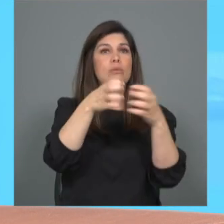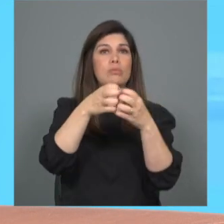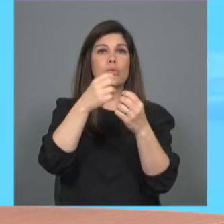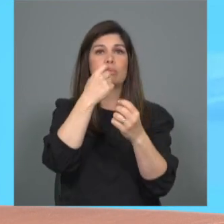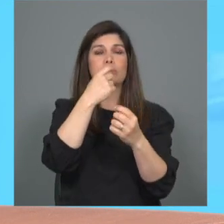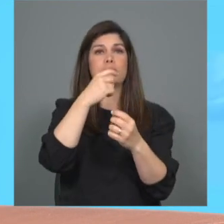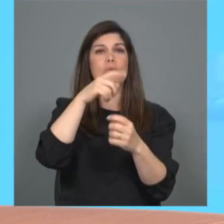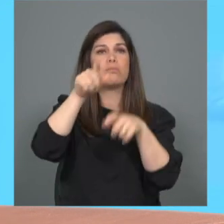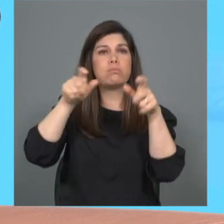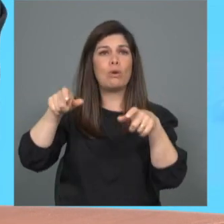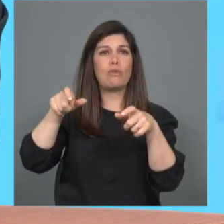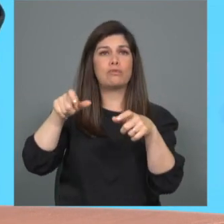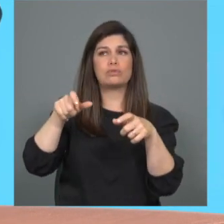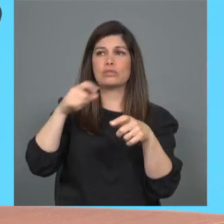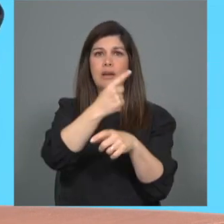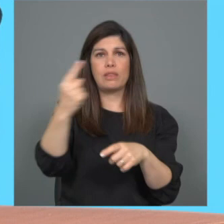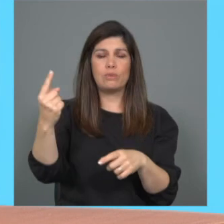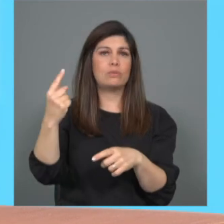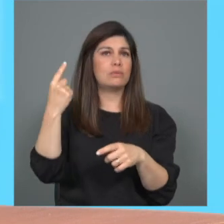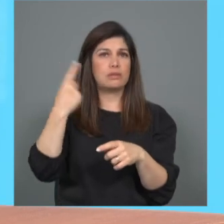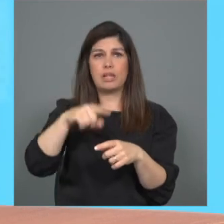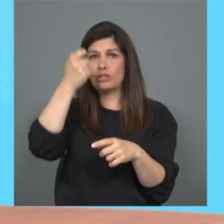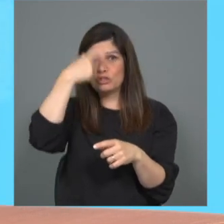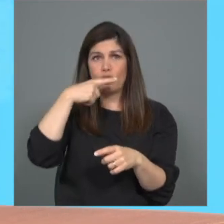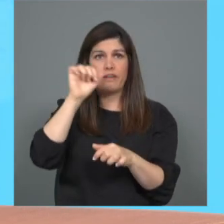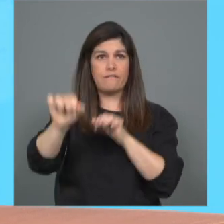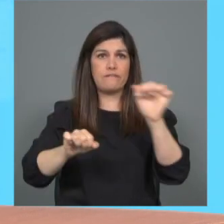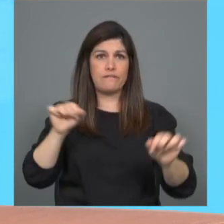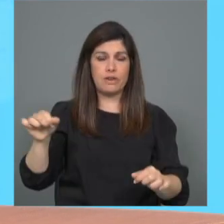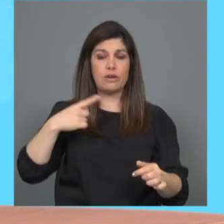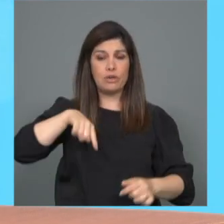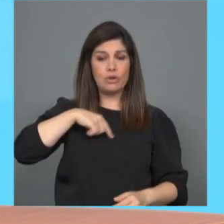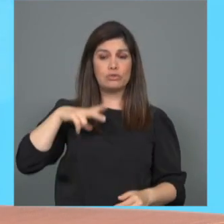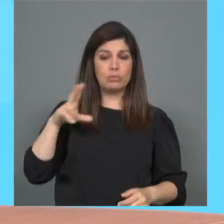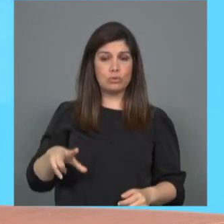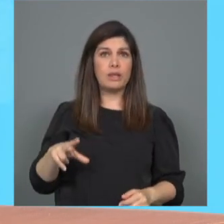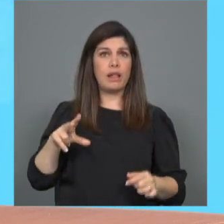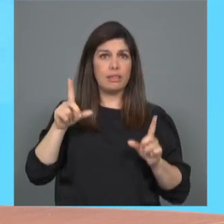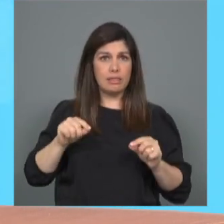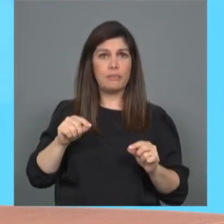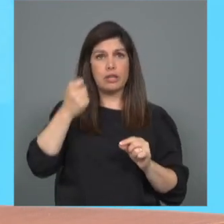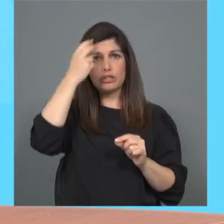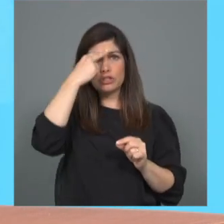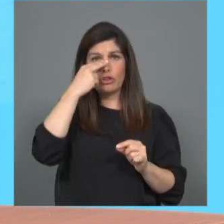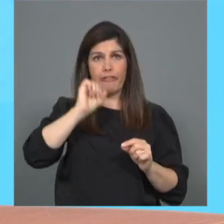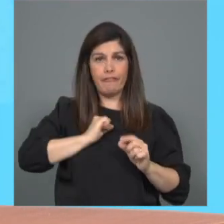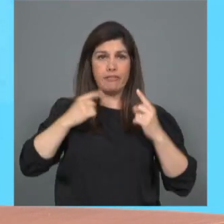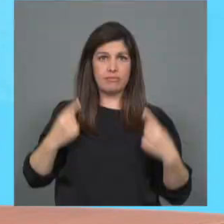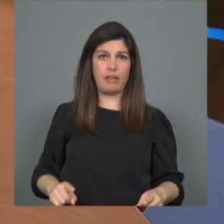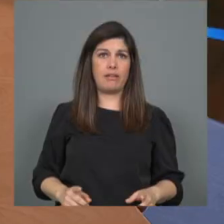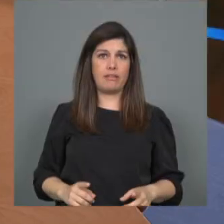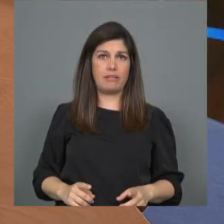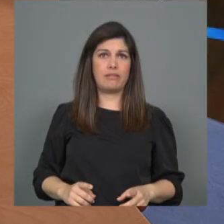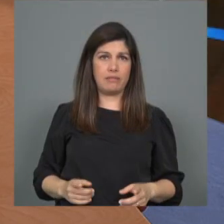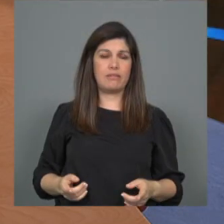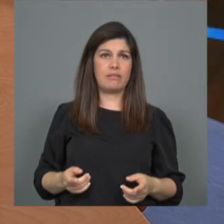temos a nossa história. Fundados no século XII e viemos até hoje, há 900 anos, muito bem. E houve uma altura que fomos descobrir mundos e